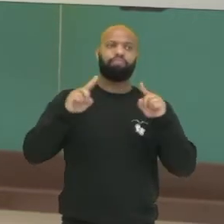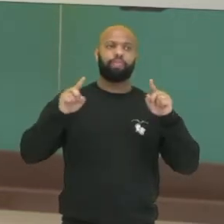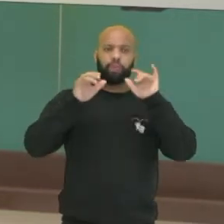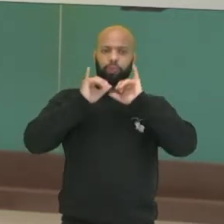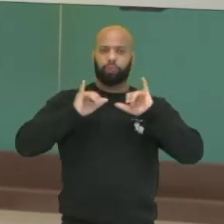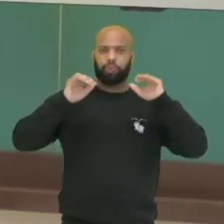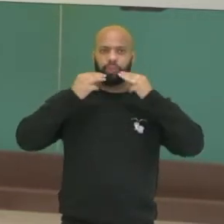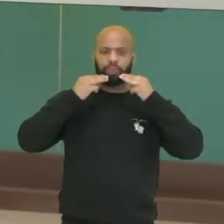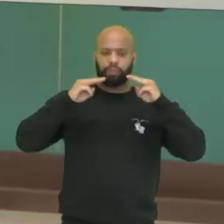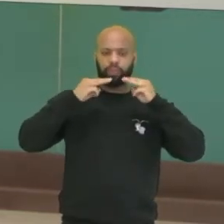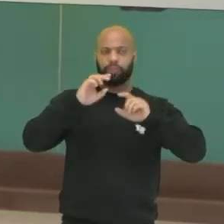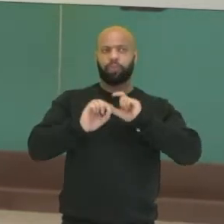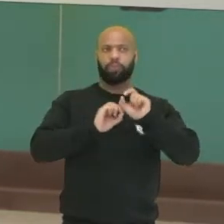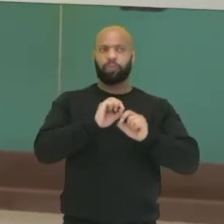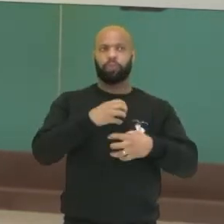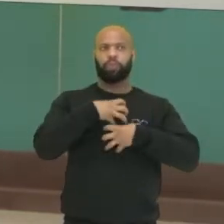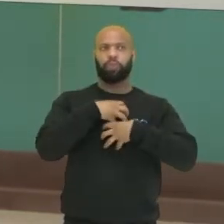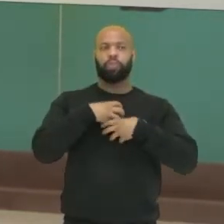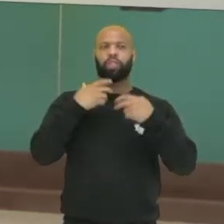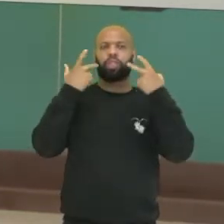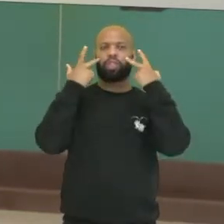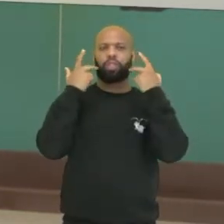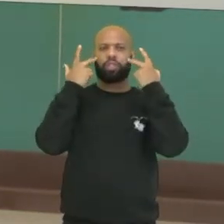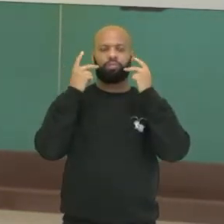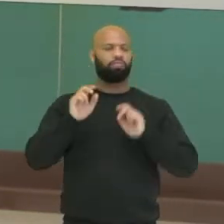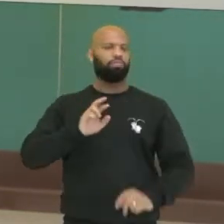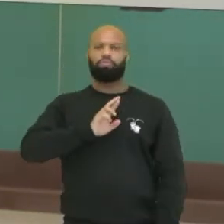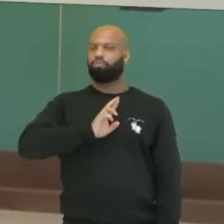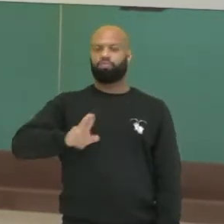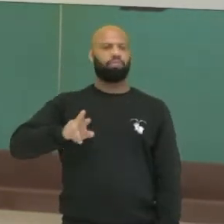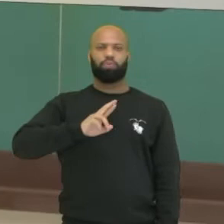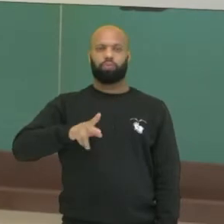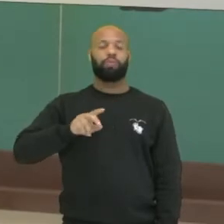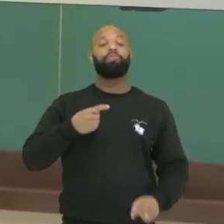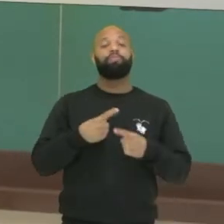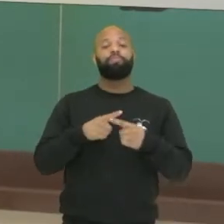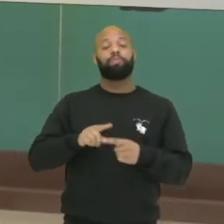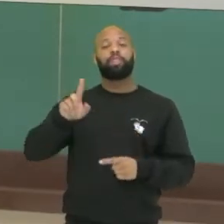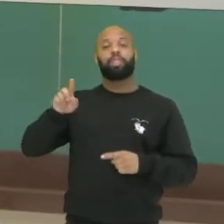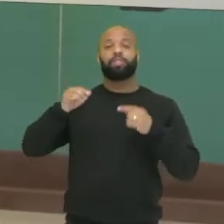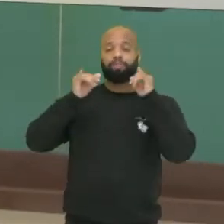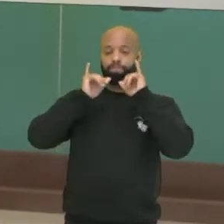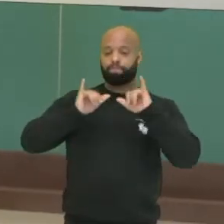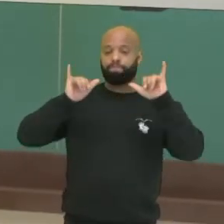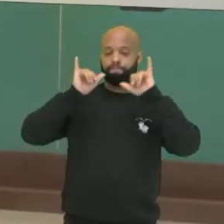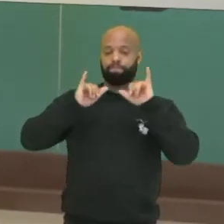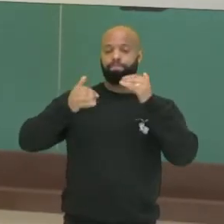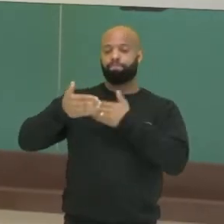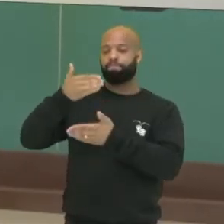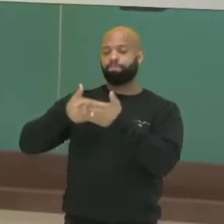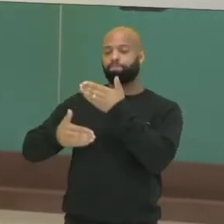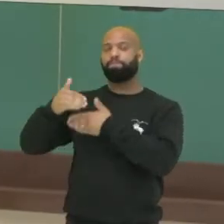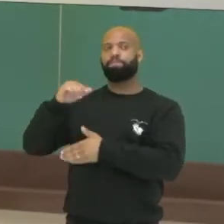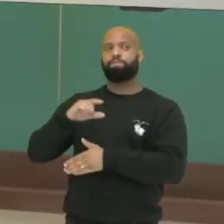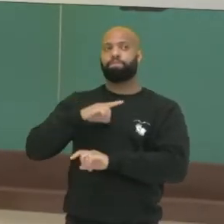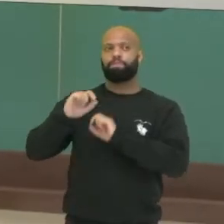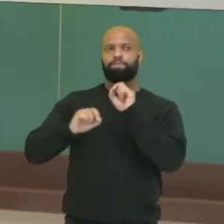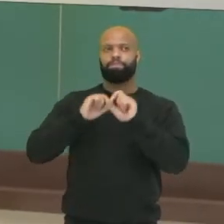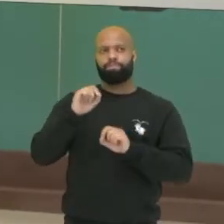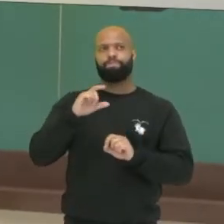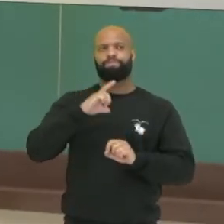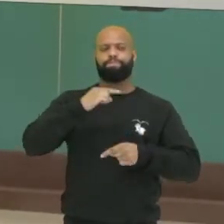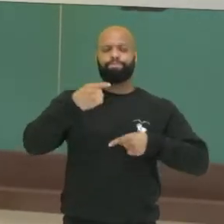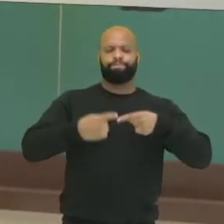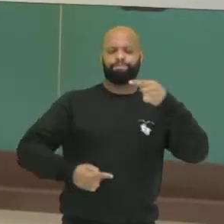propaganda considerada normal, digamos assim. Essa propaganda, lá atrás, teve muita repercussão,